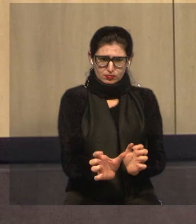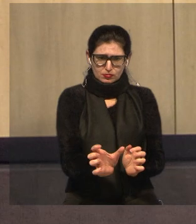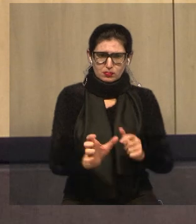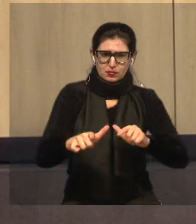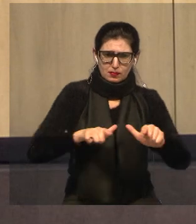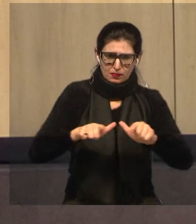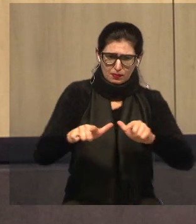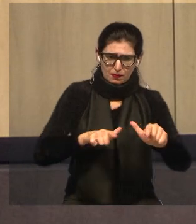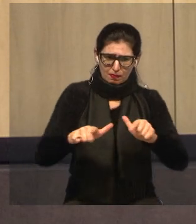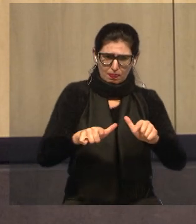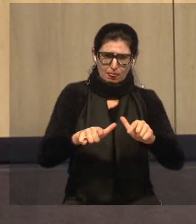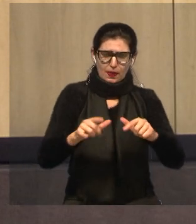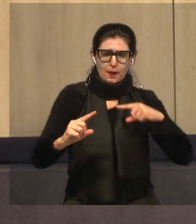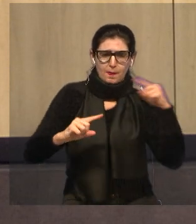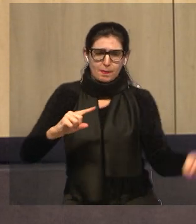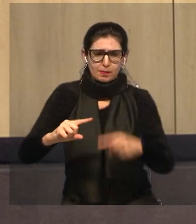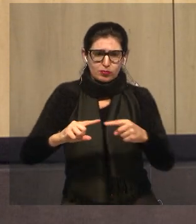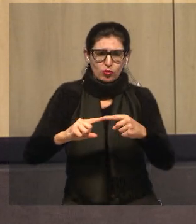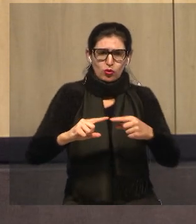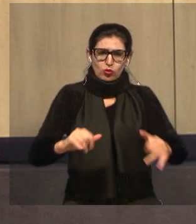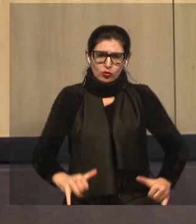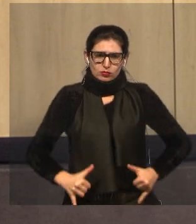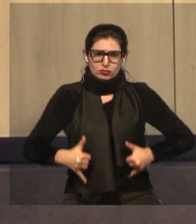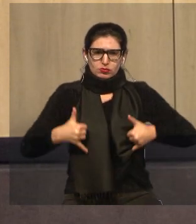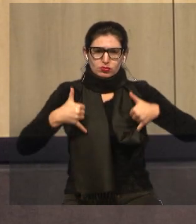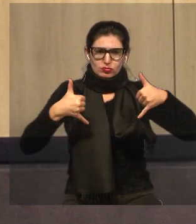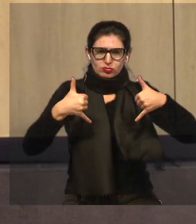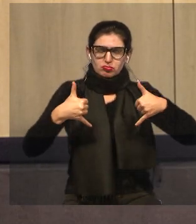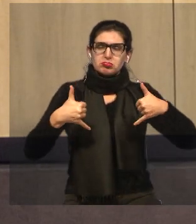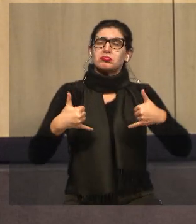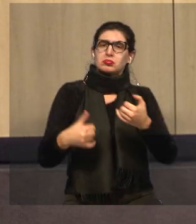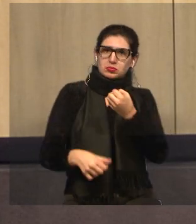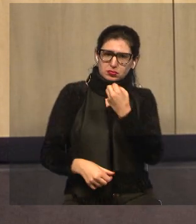nosso aniversariante de hoje tenha sucesso.